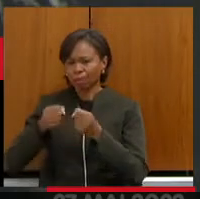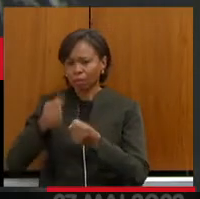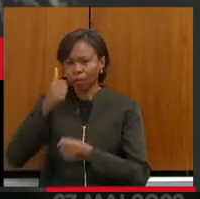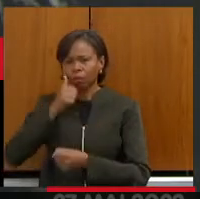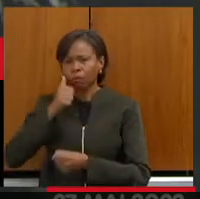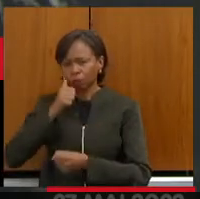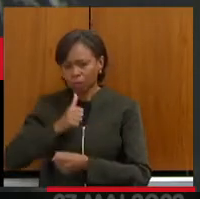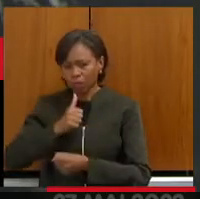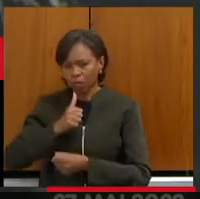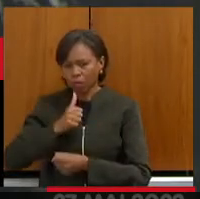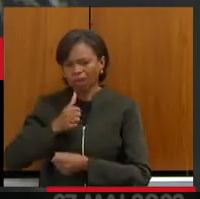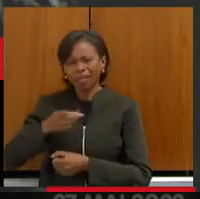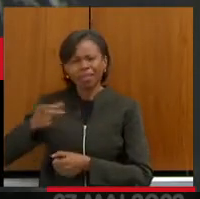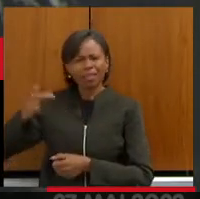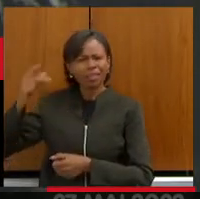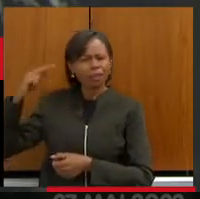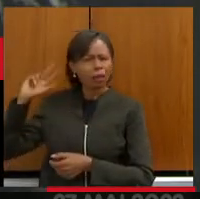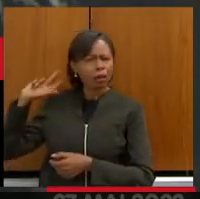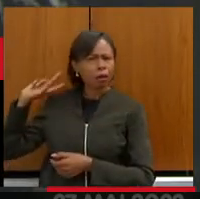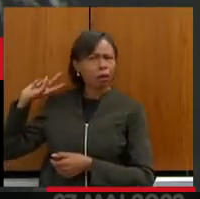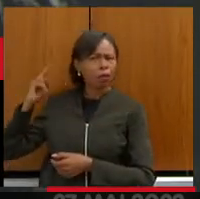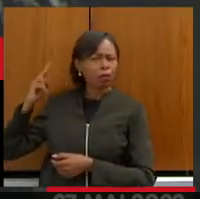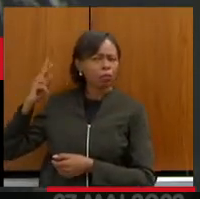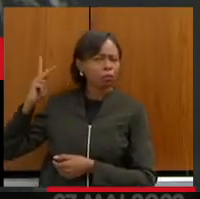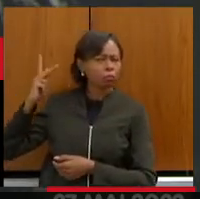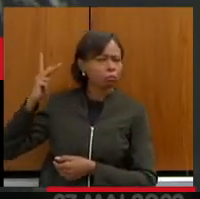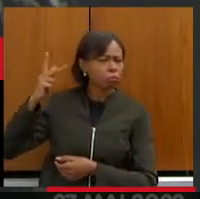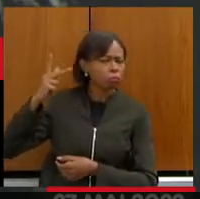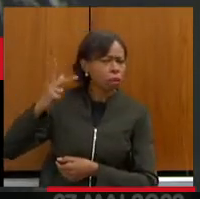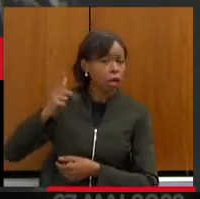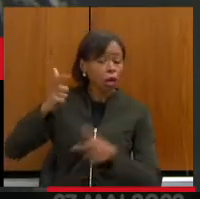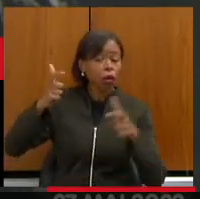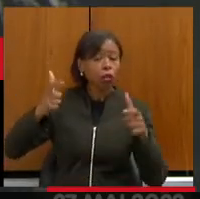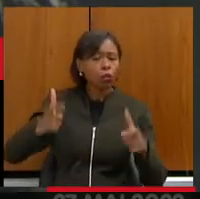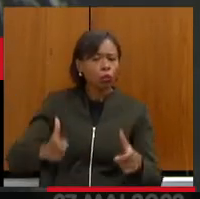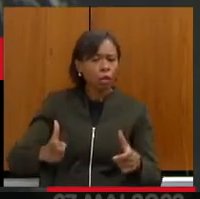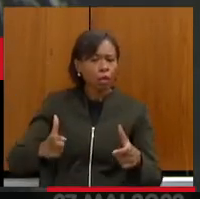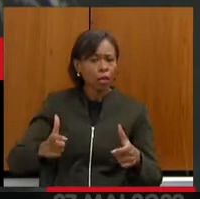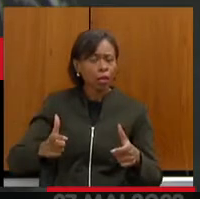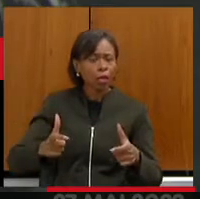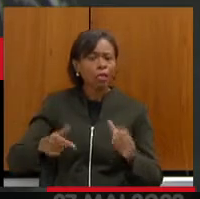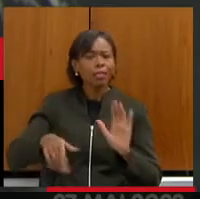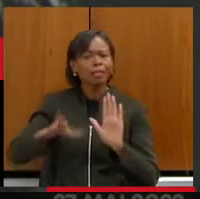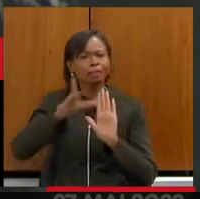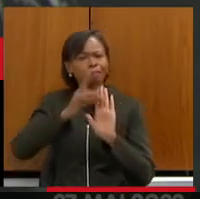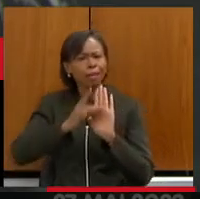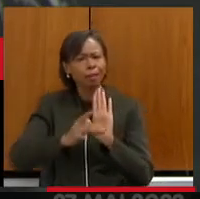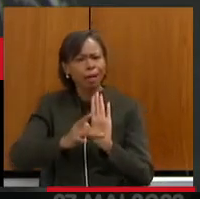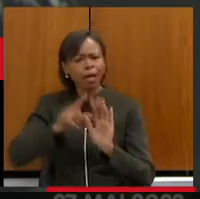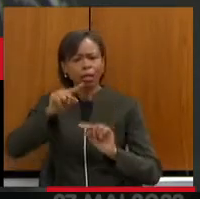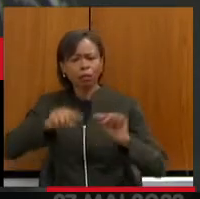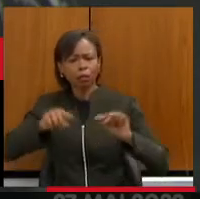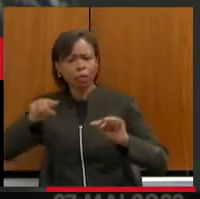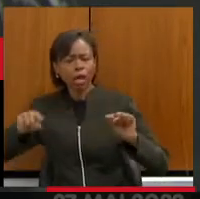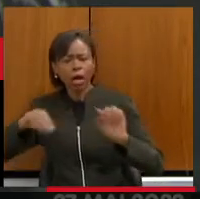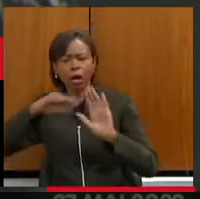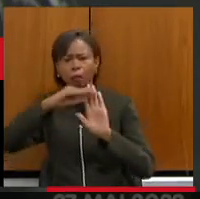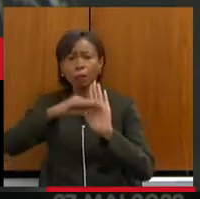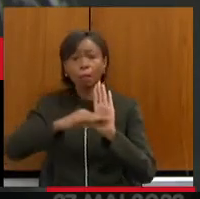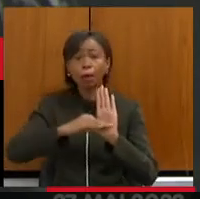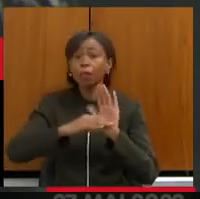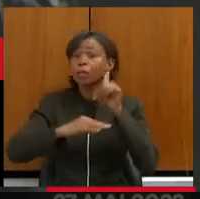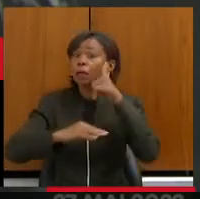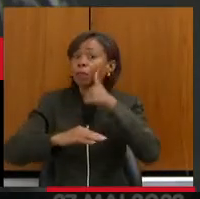se firmou como um espaço de encontro da diversidade das pautas das mineiras a partir da escuta